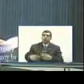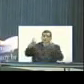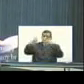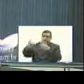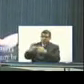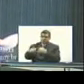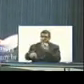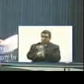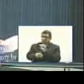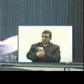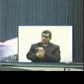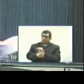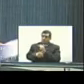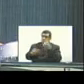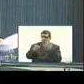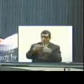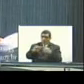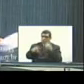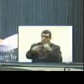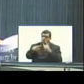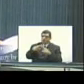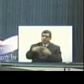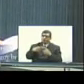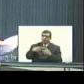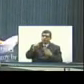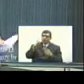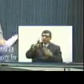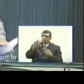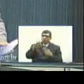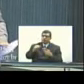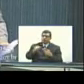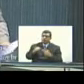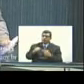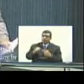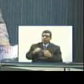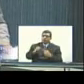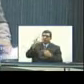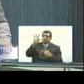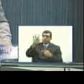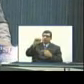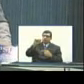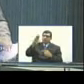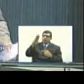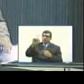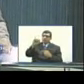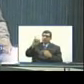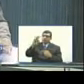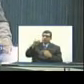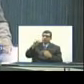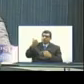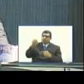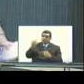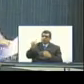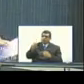no interior tirou do ar porque o quartel lá de Tabatinga tinha um prazo de